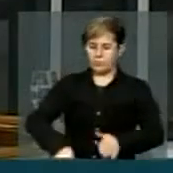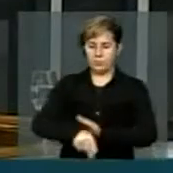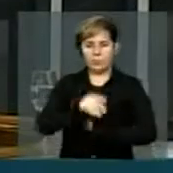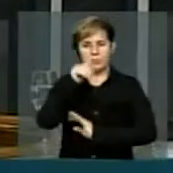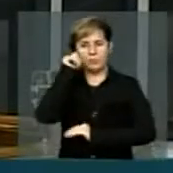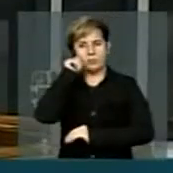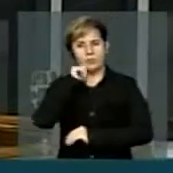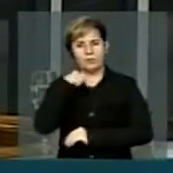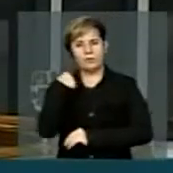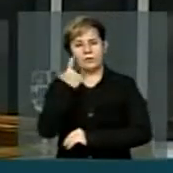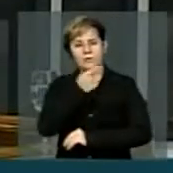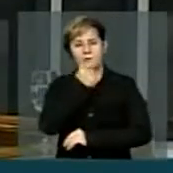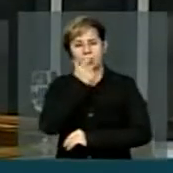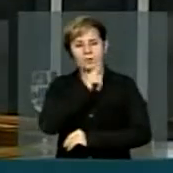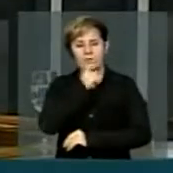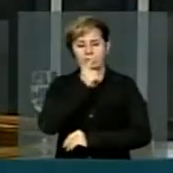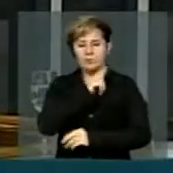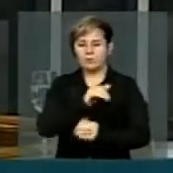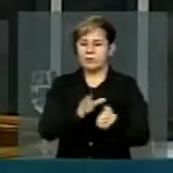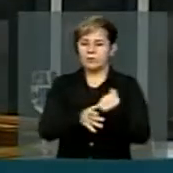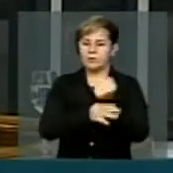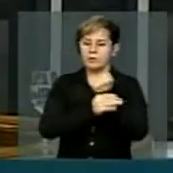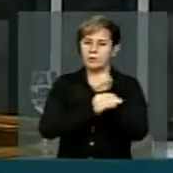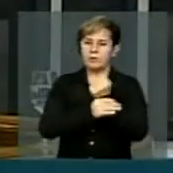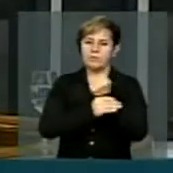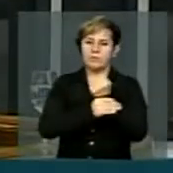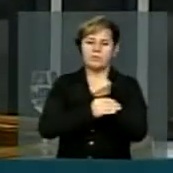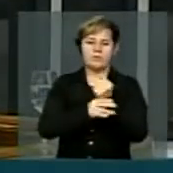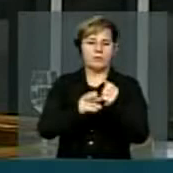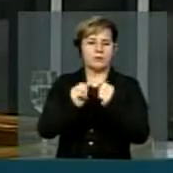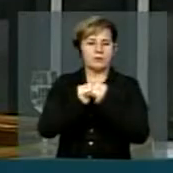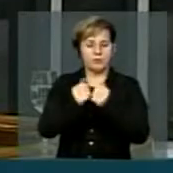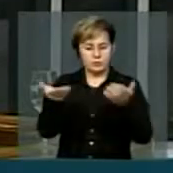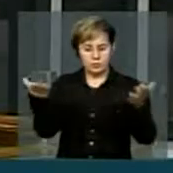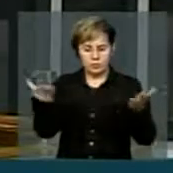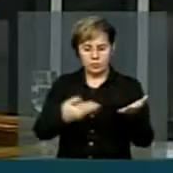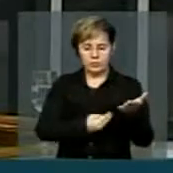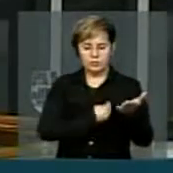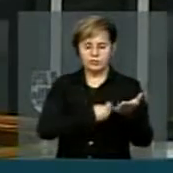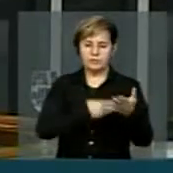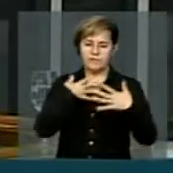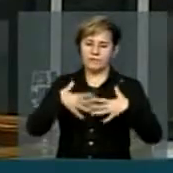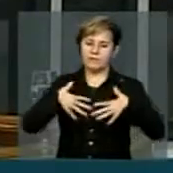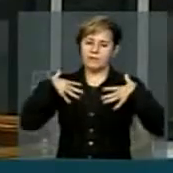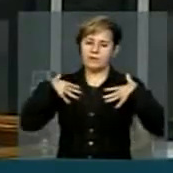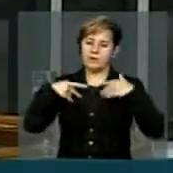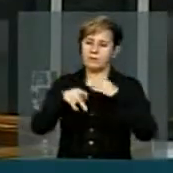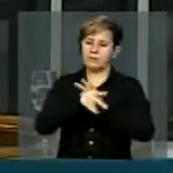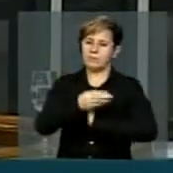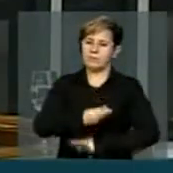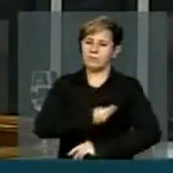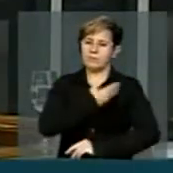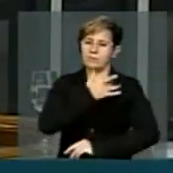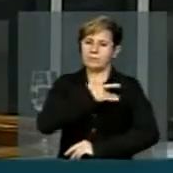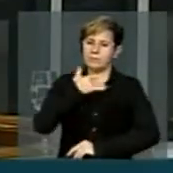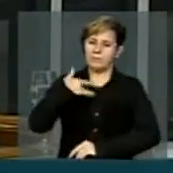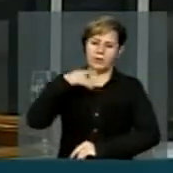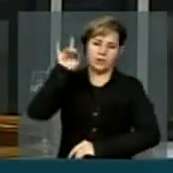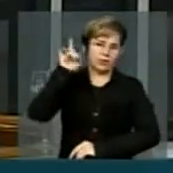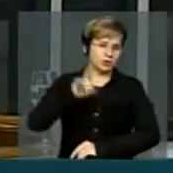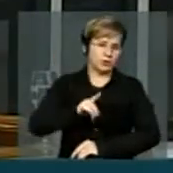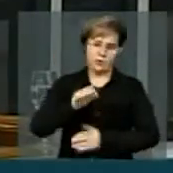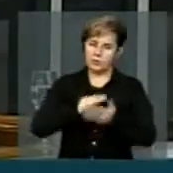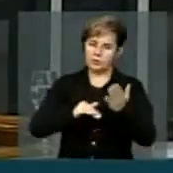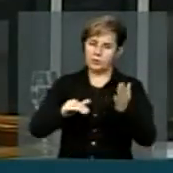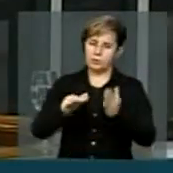seres humanos, para que nós, seres humanos, pudéssemos estar aqui em pleno gozo das nossas vidas e nossos direitos.